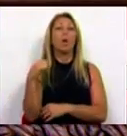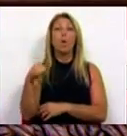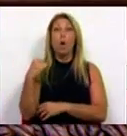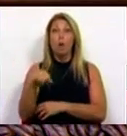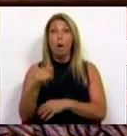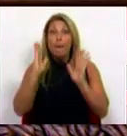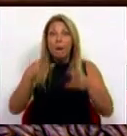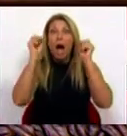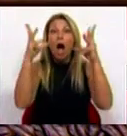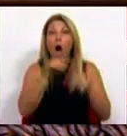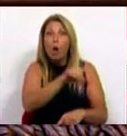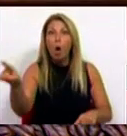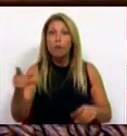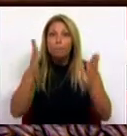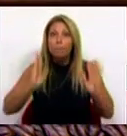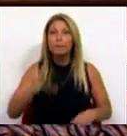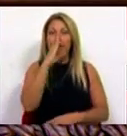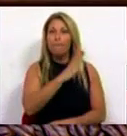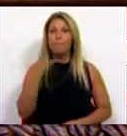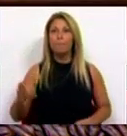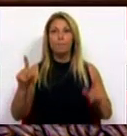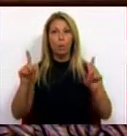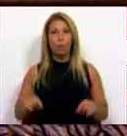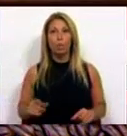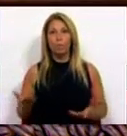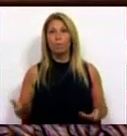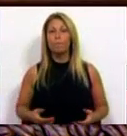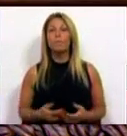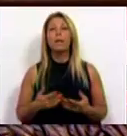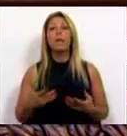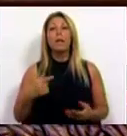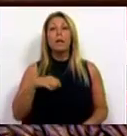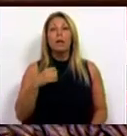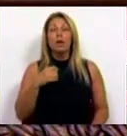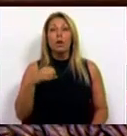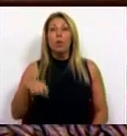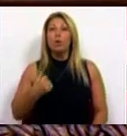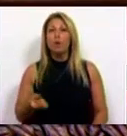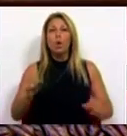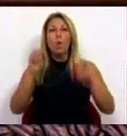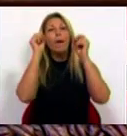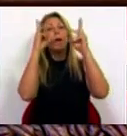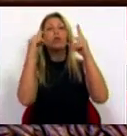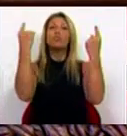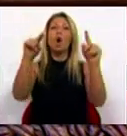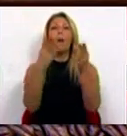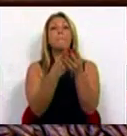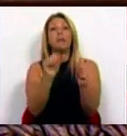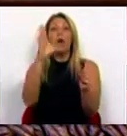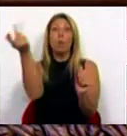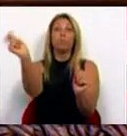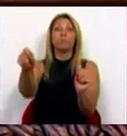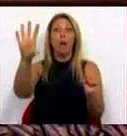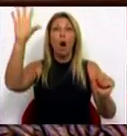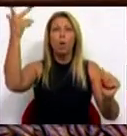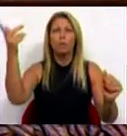ação. E é por isso que eu quero dizer-vos também que os Verdes não acordam para estas matérias apenas quando elas acontecem. Andamos nisto há muitos